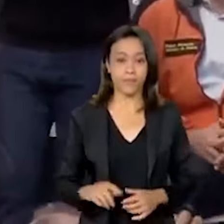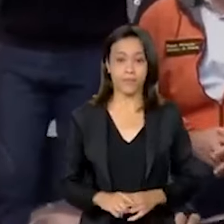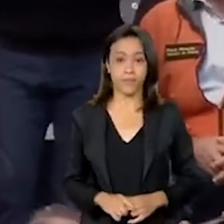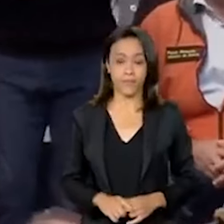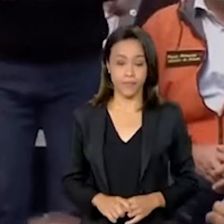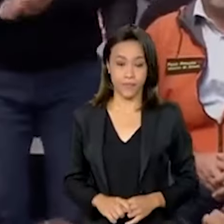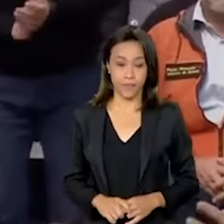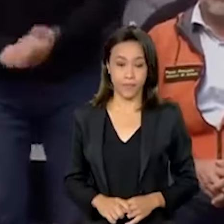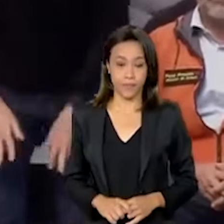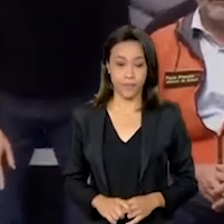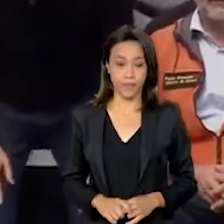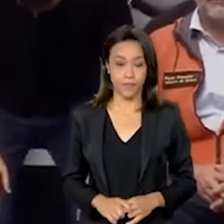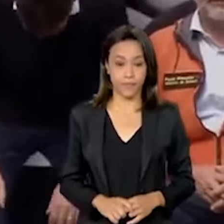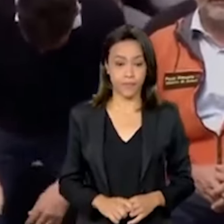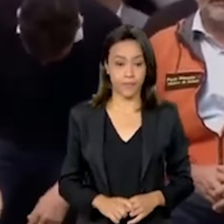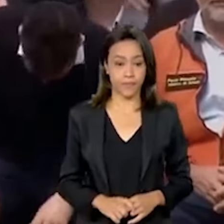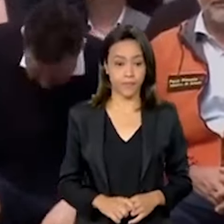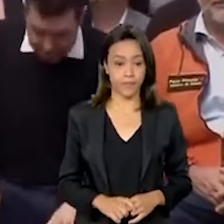Silva.